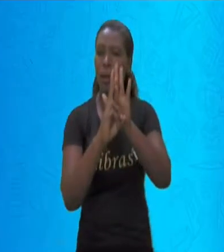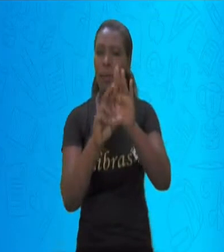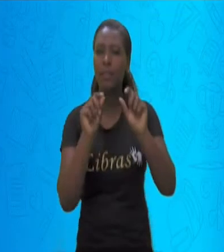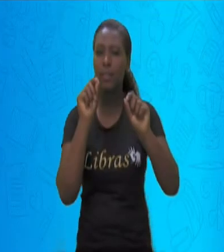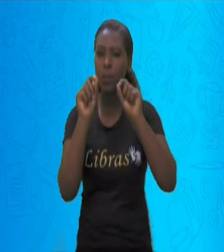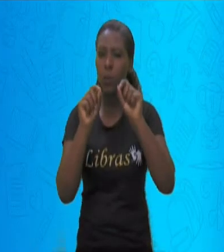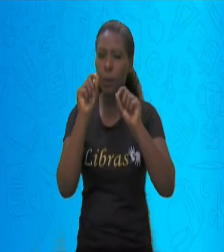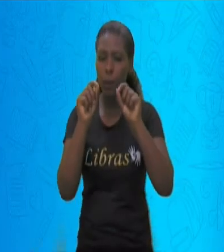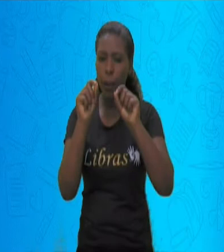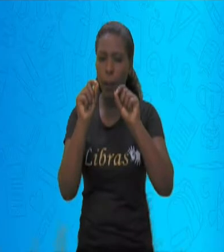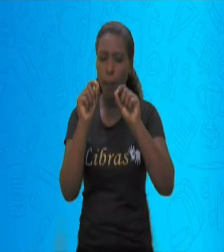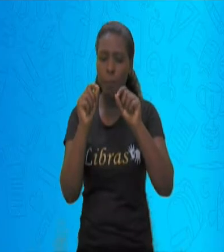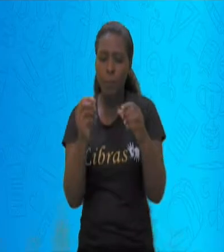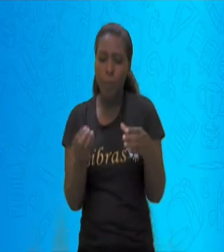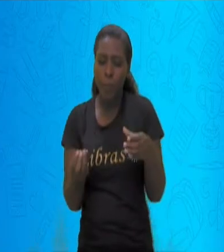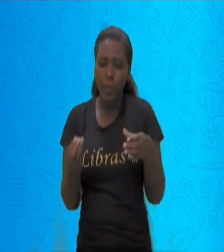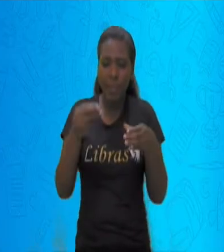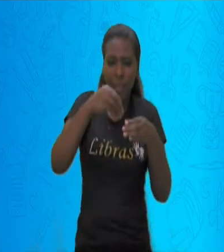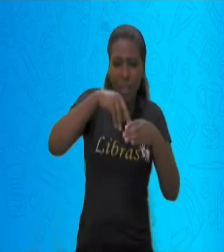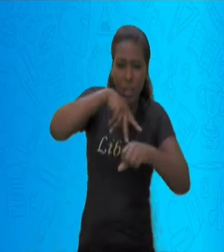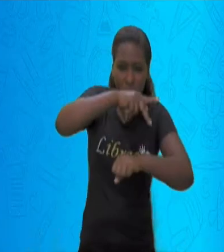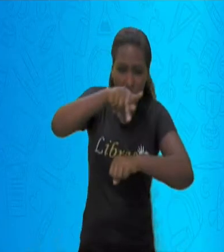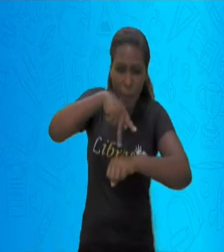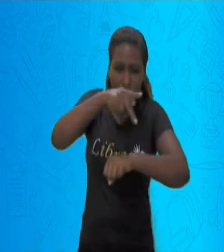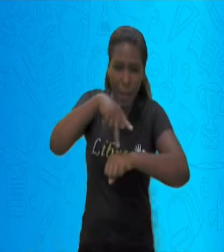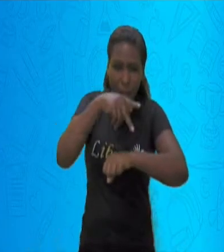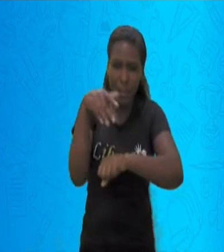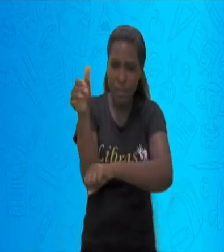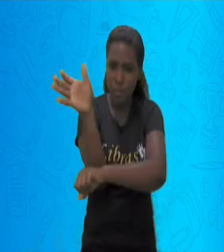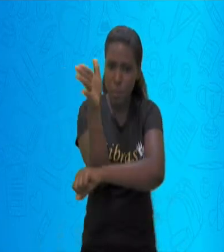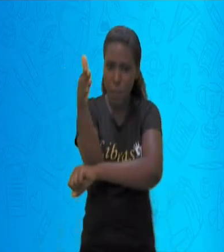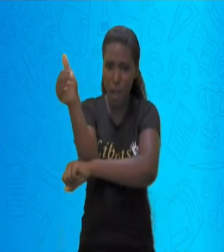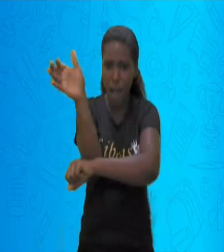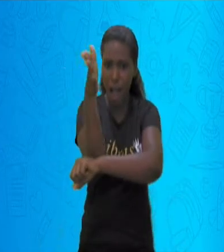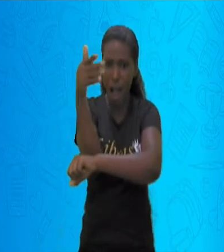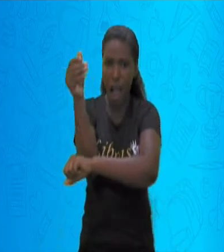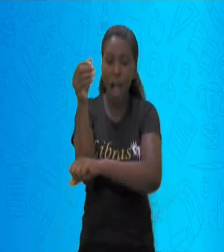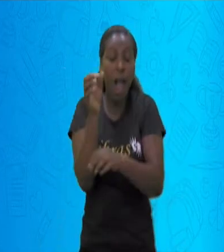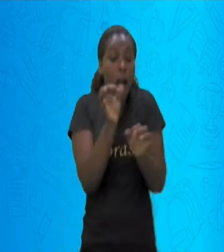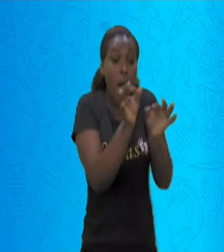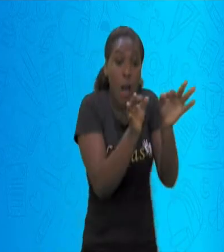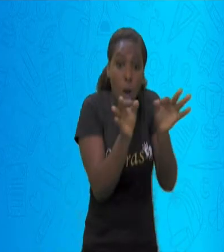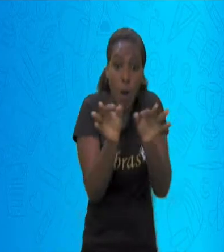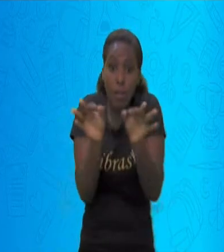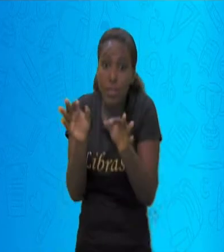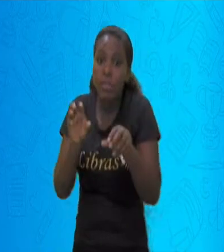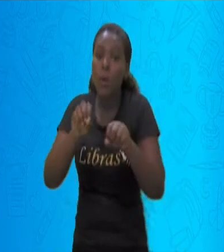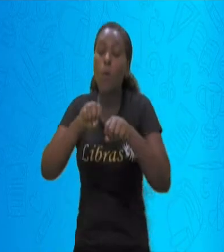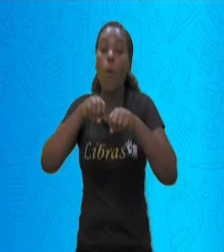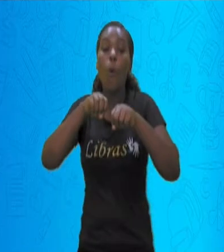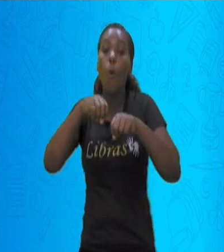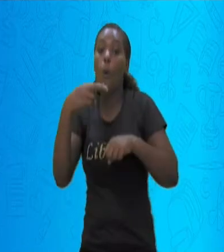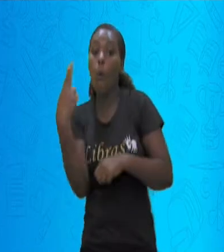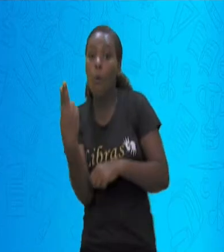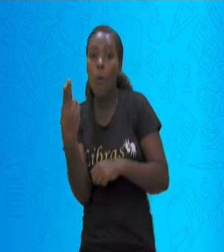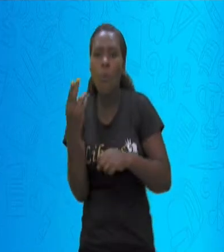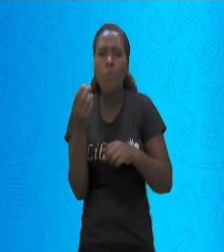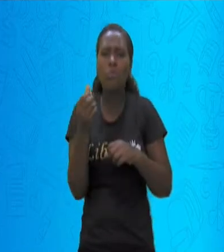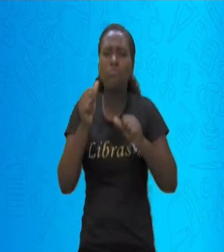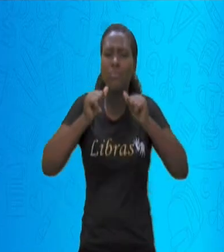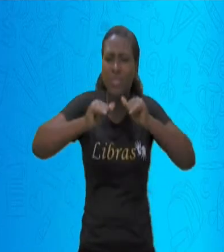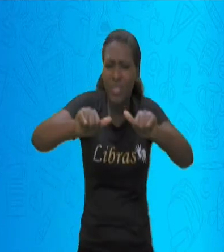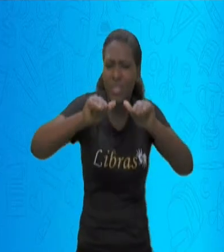soberania nacional, ou mesmo divulgar algo em prol de um todo. Então, a gente lembra de